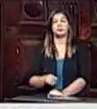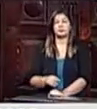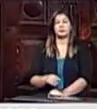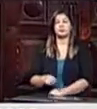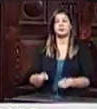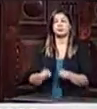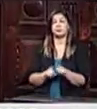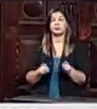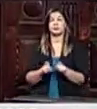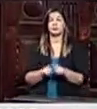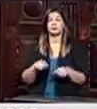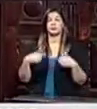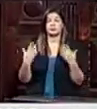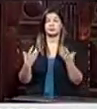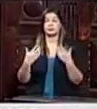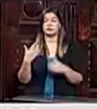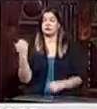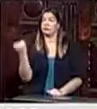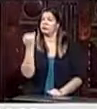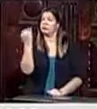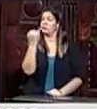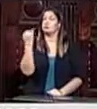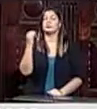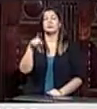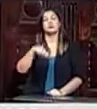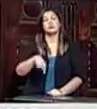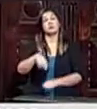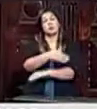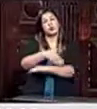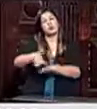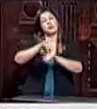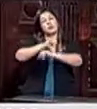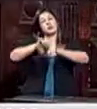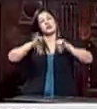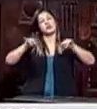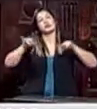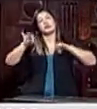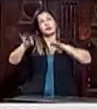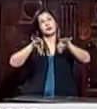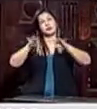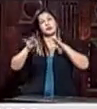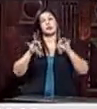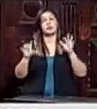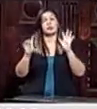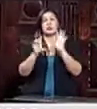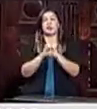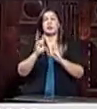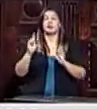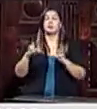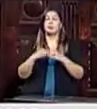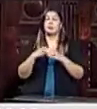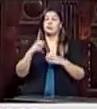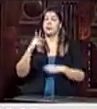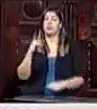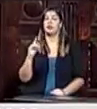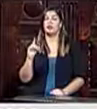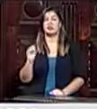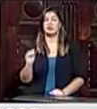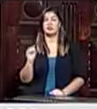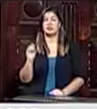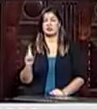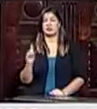seguinte, é importante estar nas ruas para derrubar o projeto do Temer. Aliás, sobre o PSDB, é bom lembrar